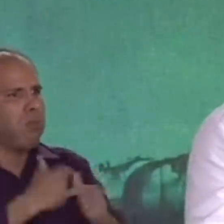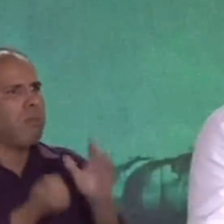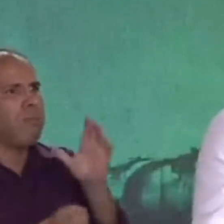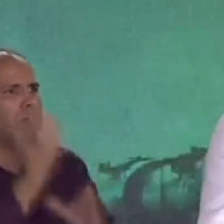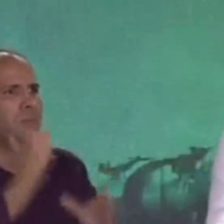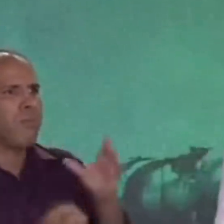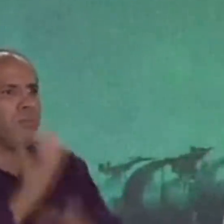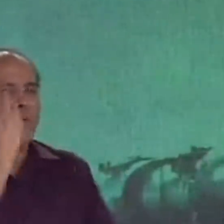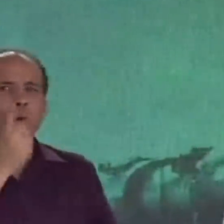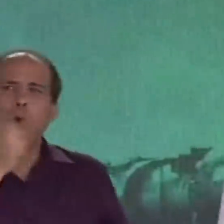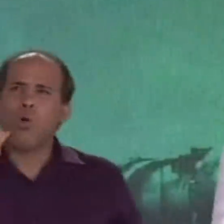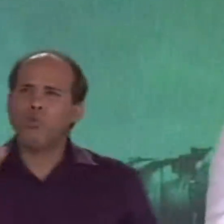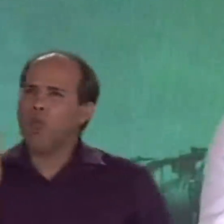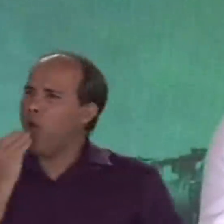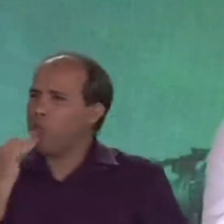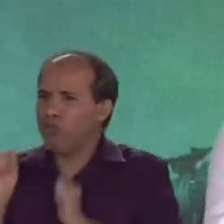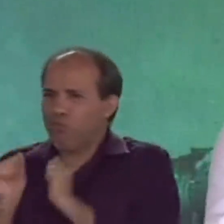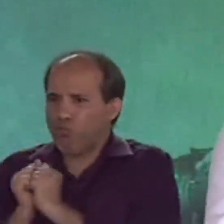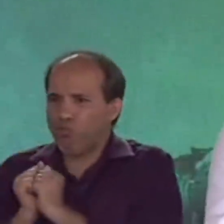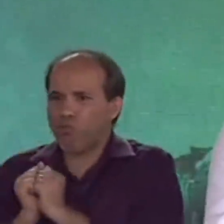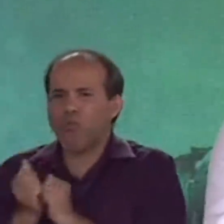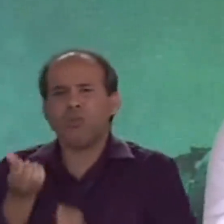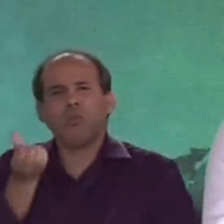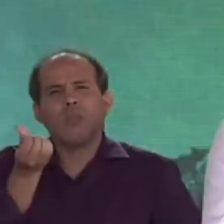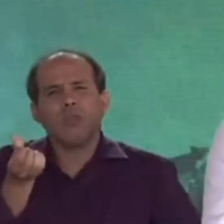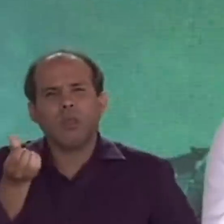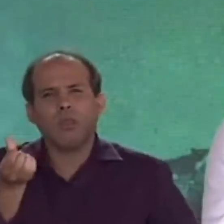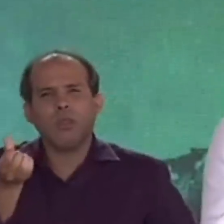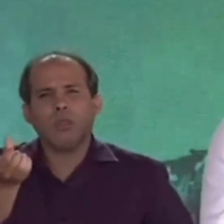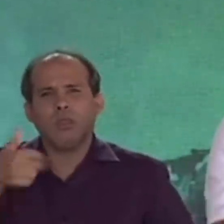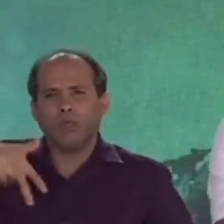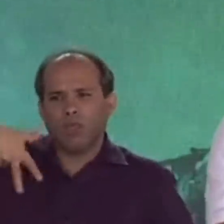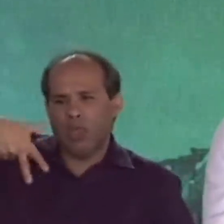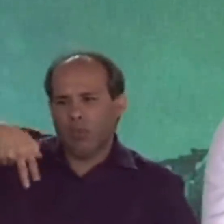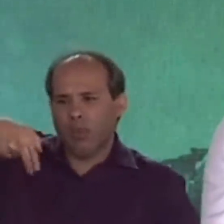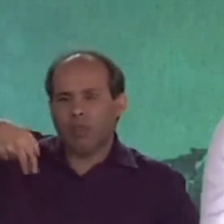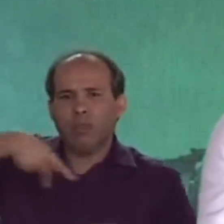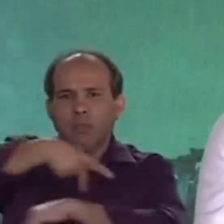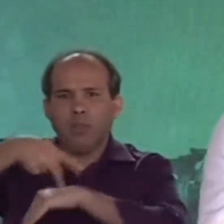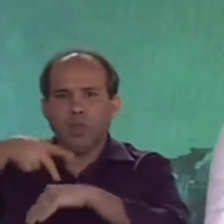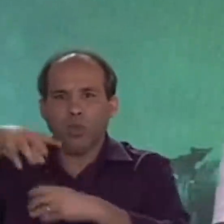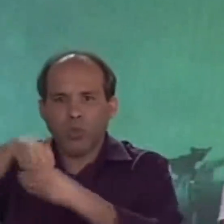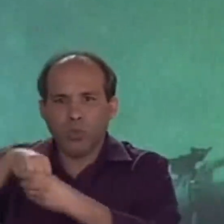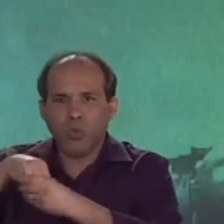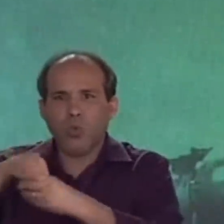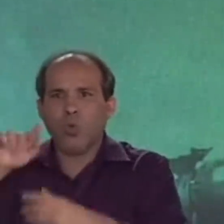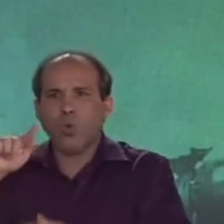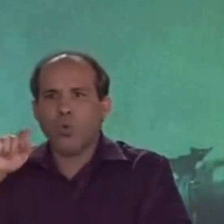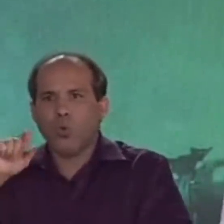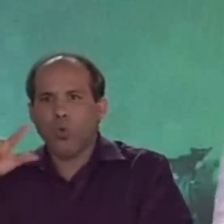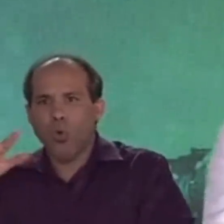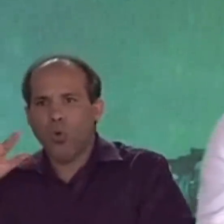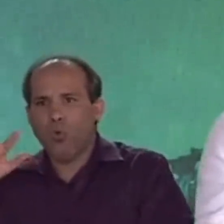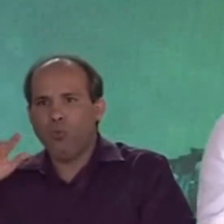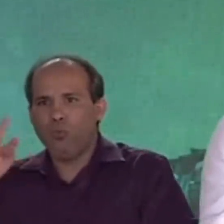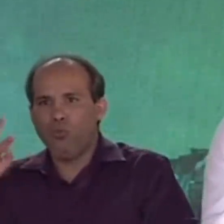Ontem eu almocei com 6 embaixadores de países da região do Golfo, Oriente